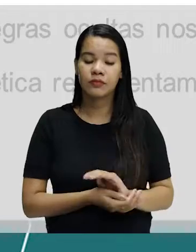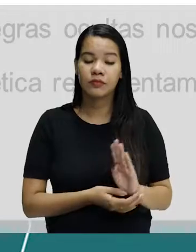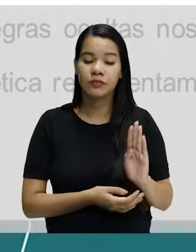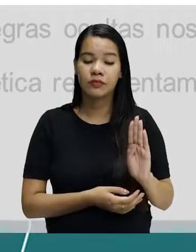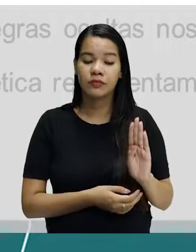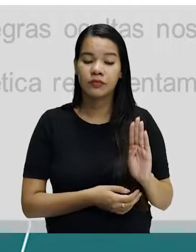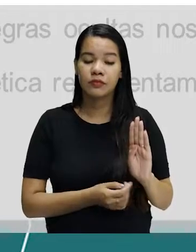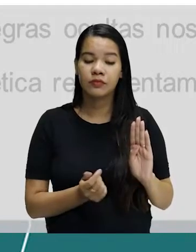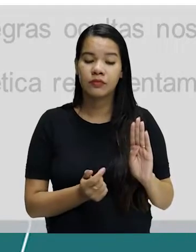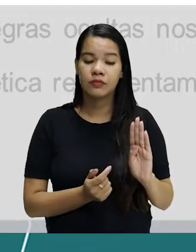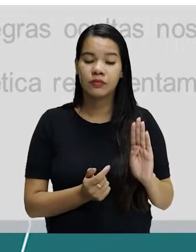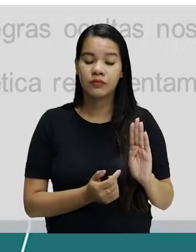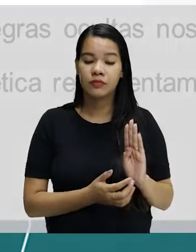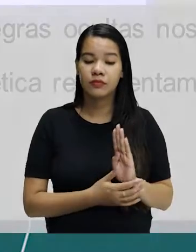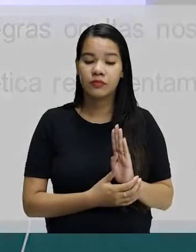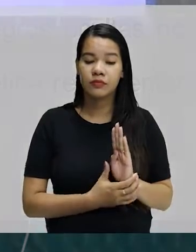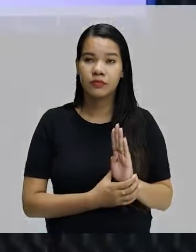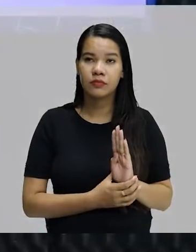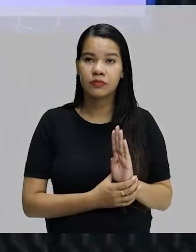em construir teorias